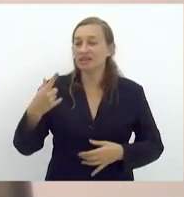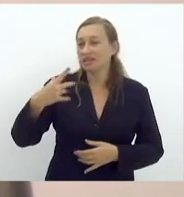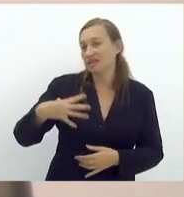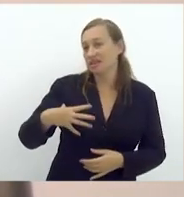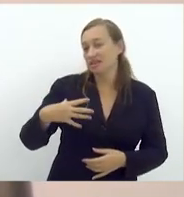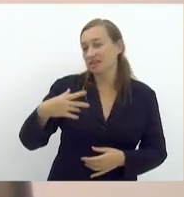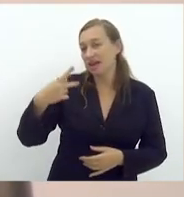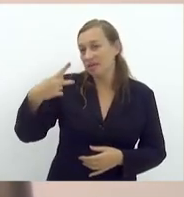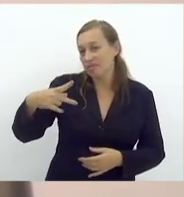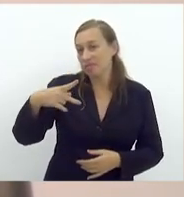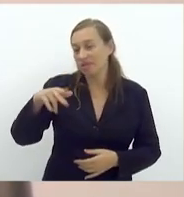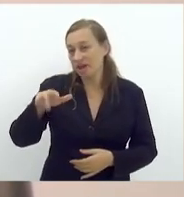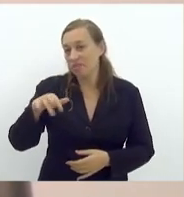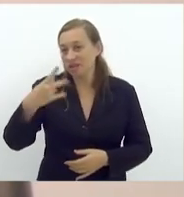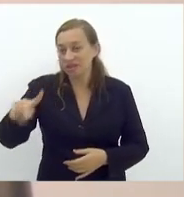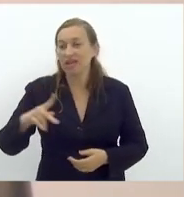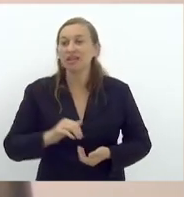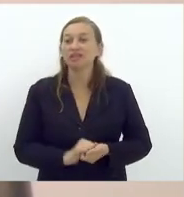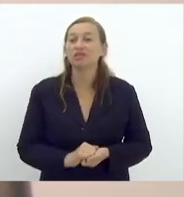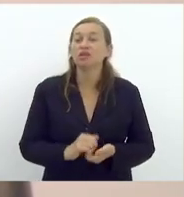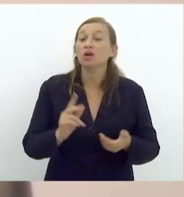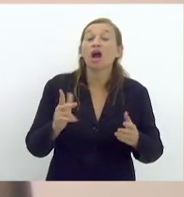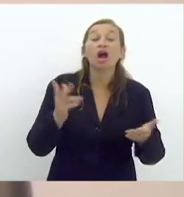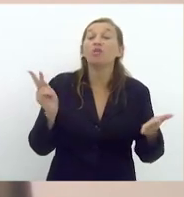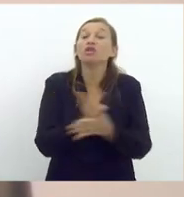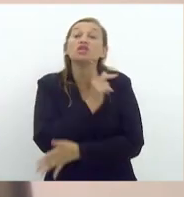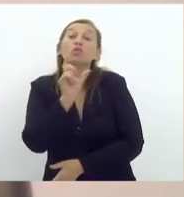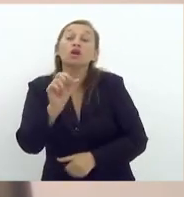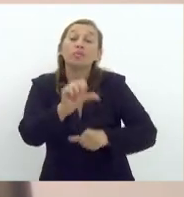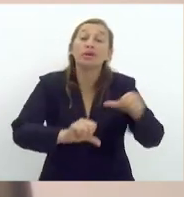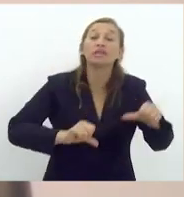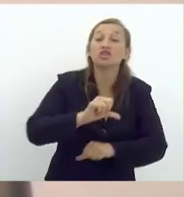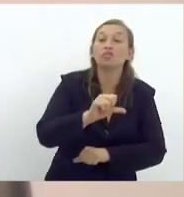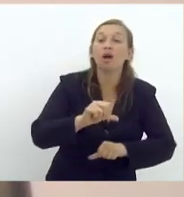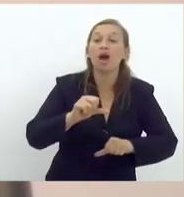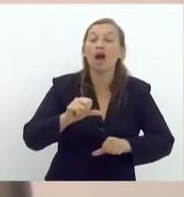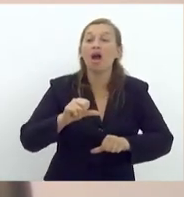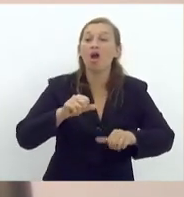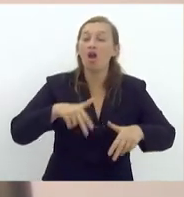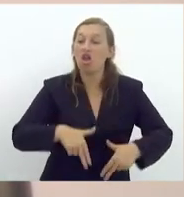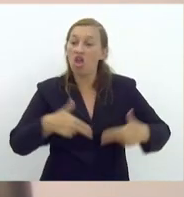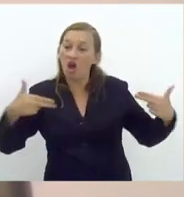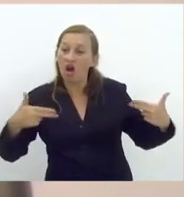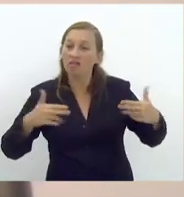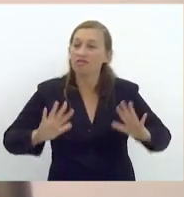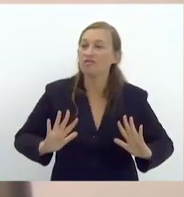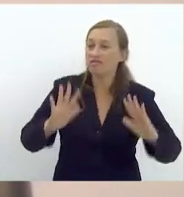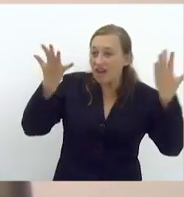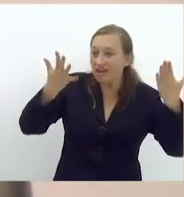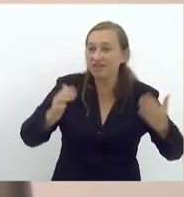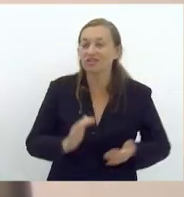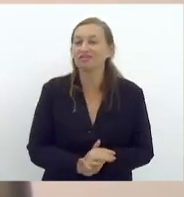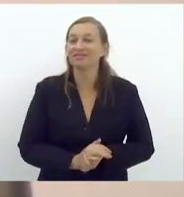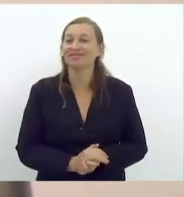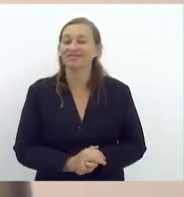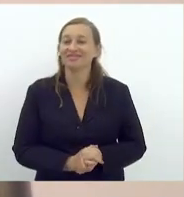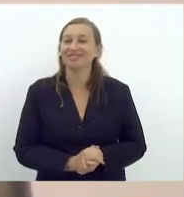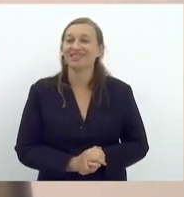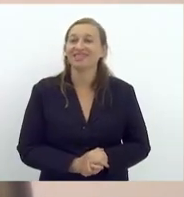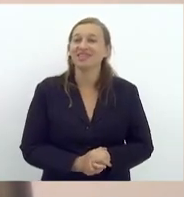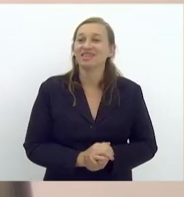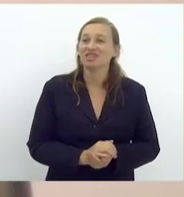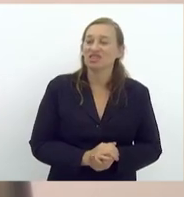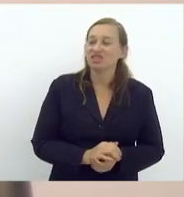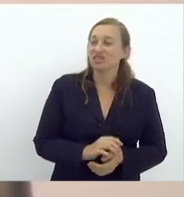Não o que aconteceu para se transformar o Hip Hop para rolar festa tava rolando